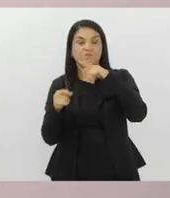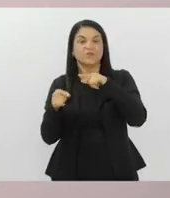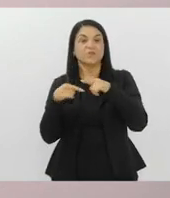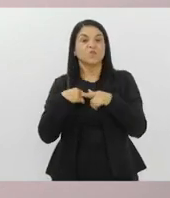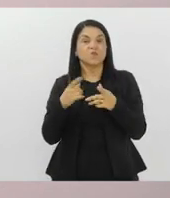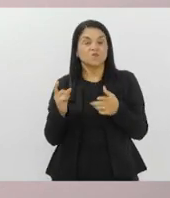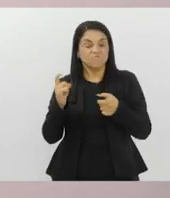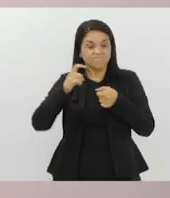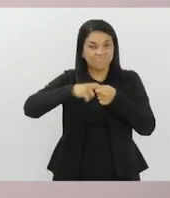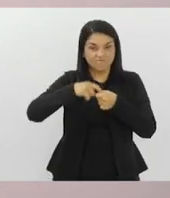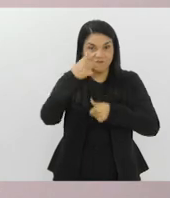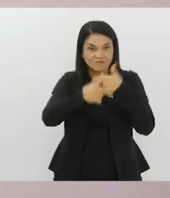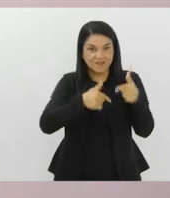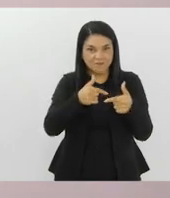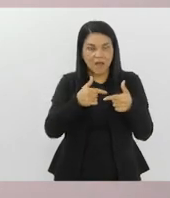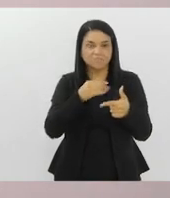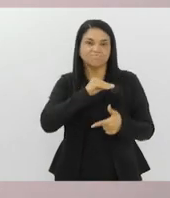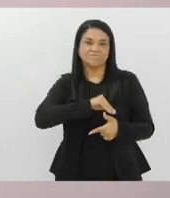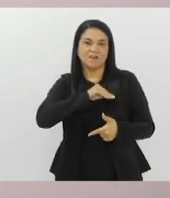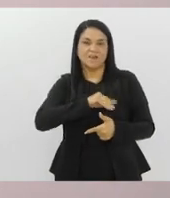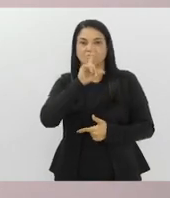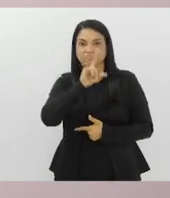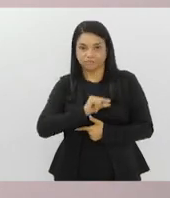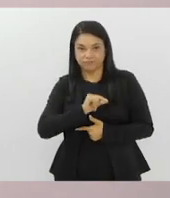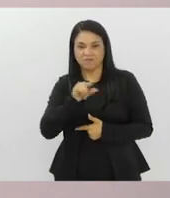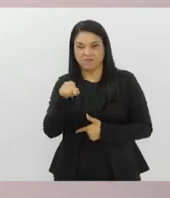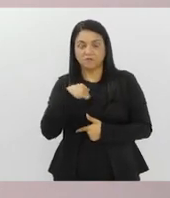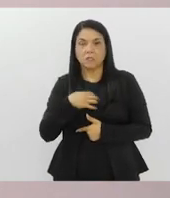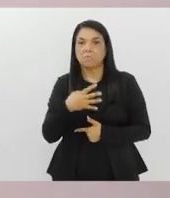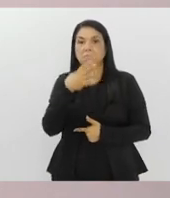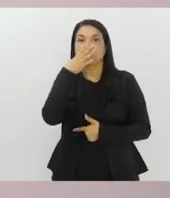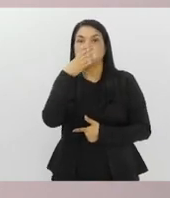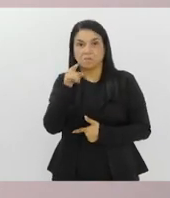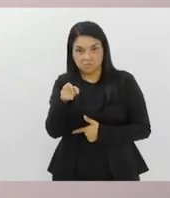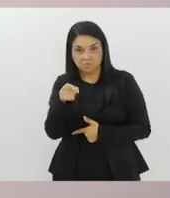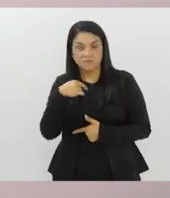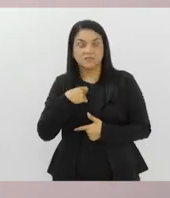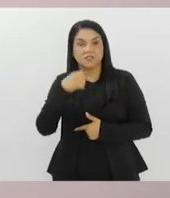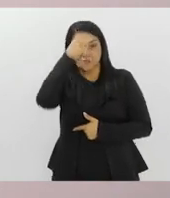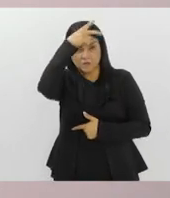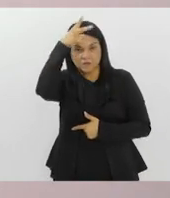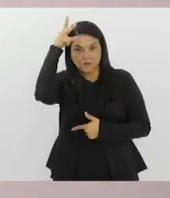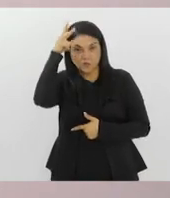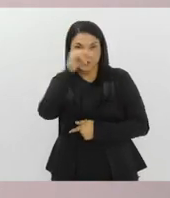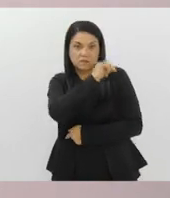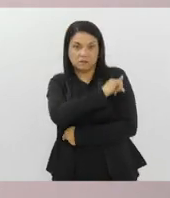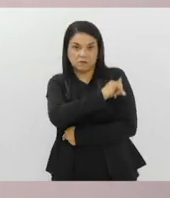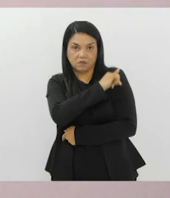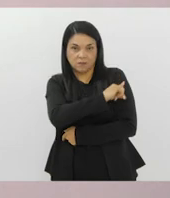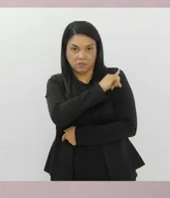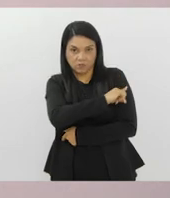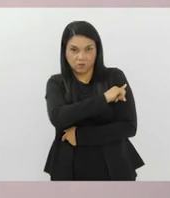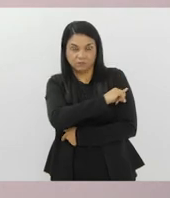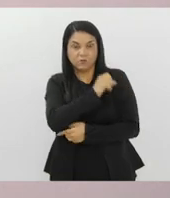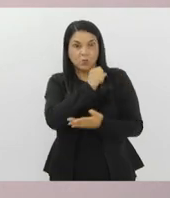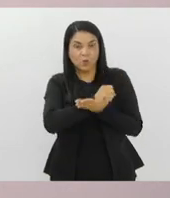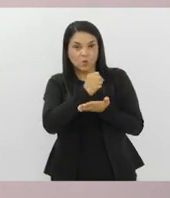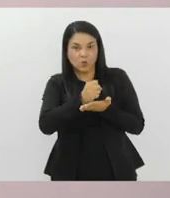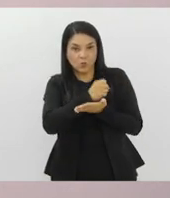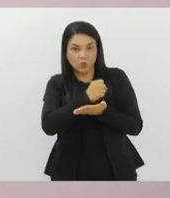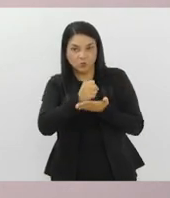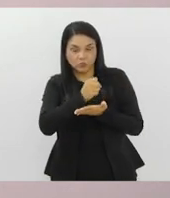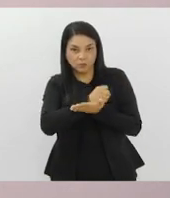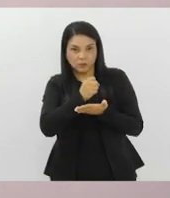trabalhista é precário. E, pasmem vocês, não sei se é conhecimento de todos, mas as prefeituras do Estado do Rio de Janeiro têm contratado